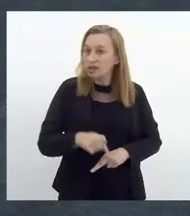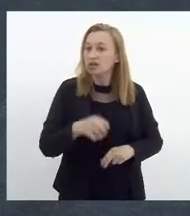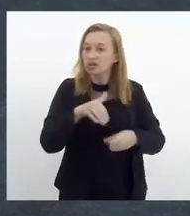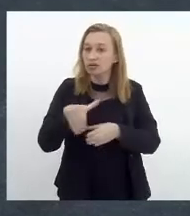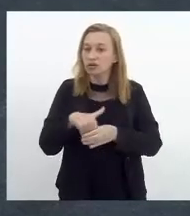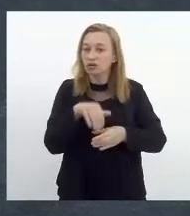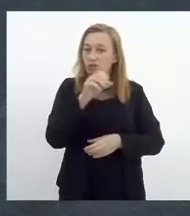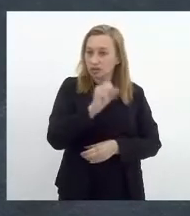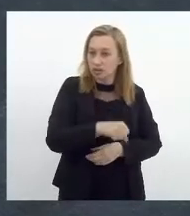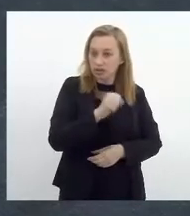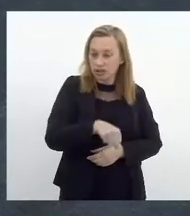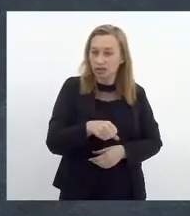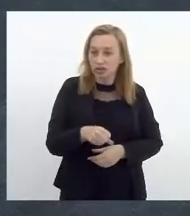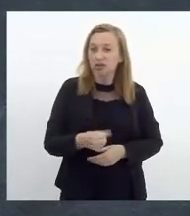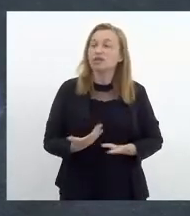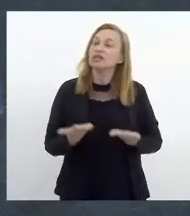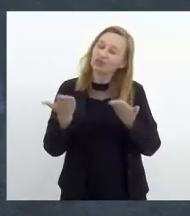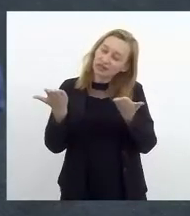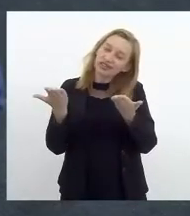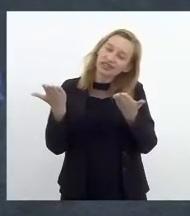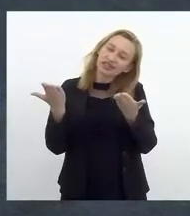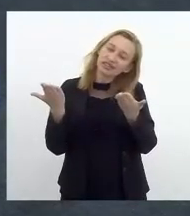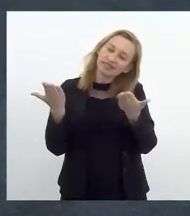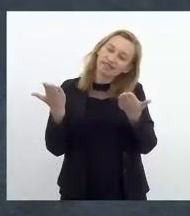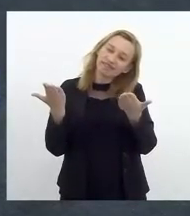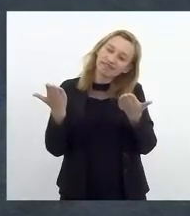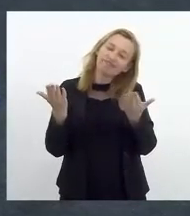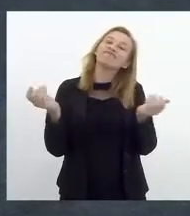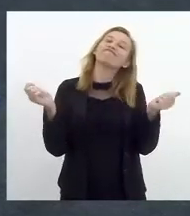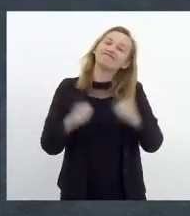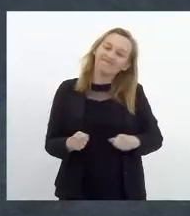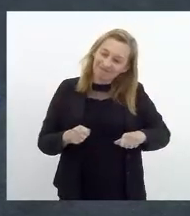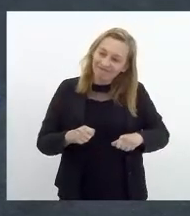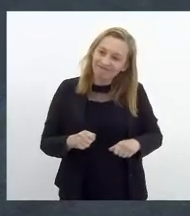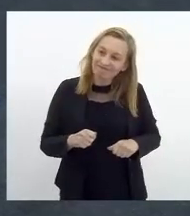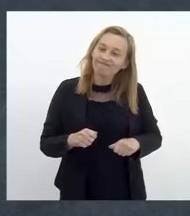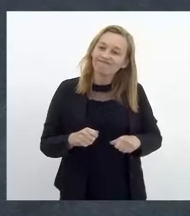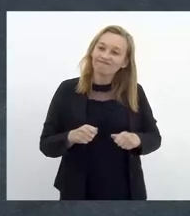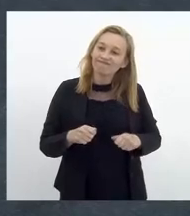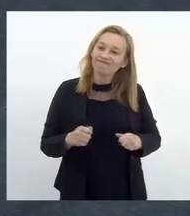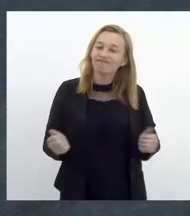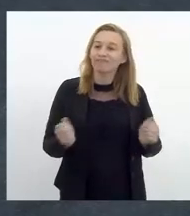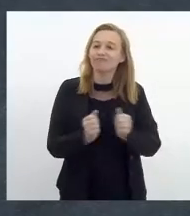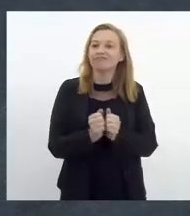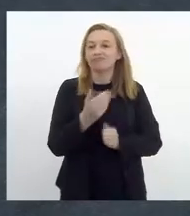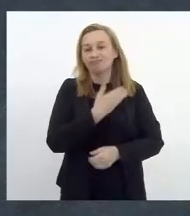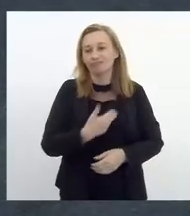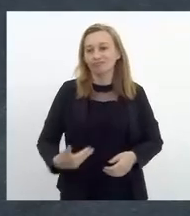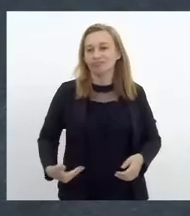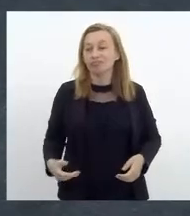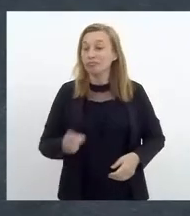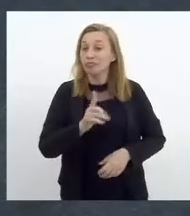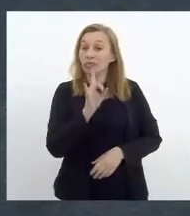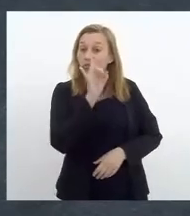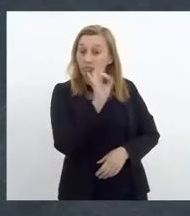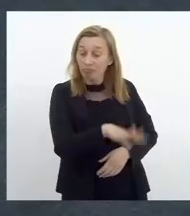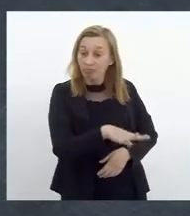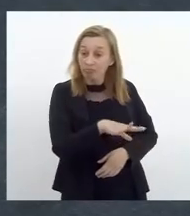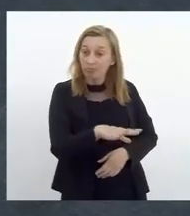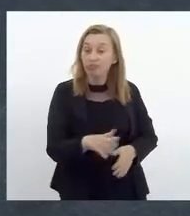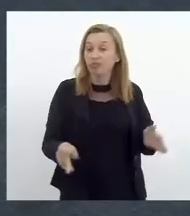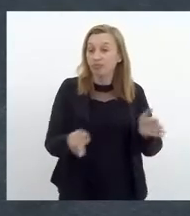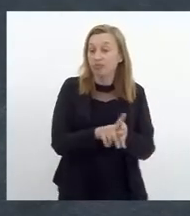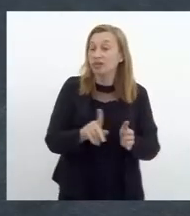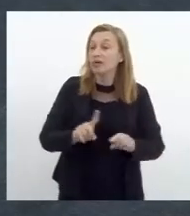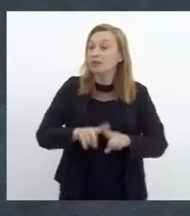votou favorável e que vocês tenham aí a possibilidade de angariar junto ao governo não só esse